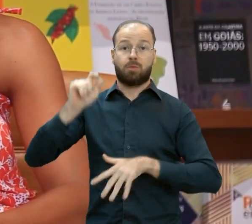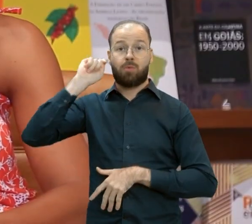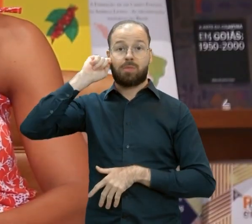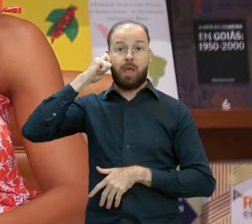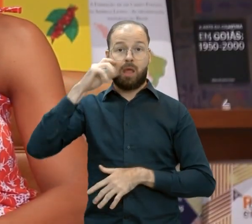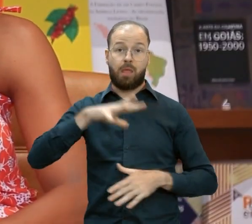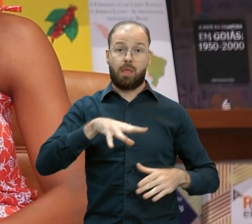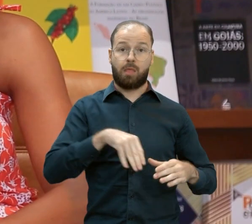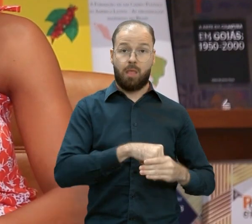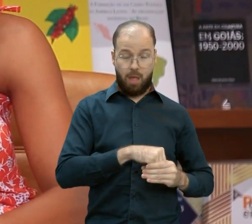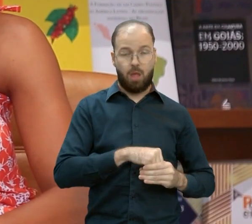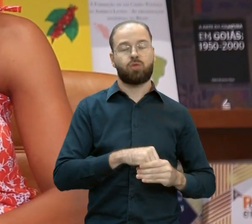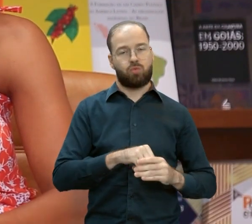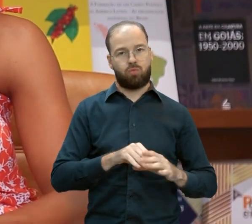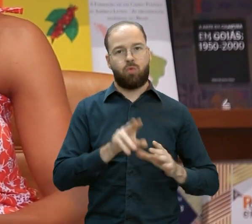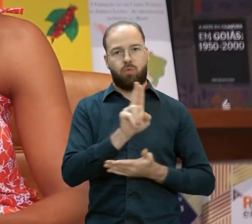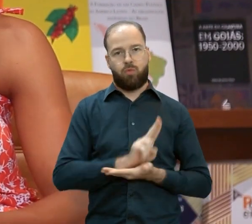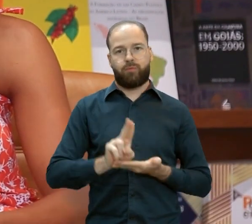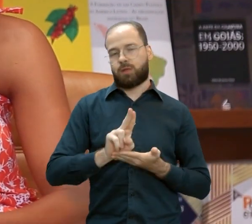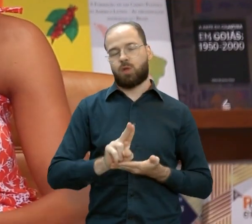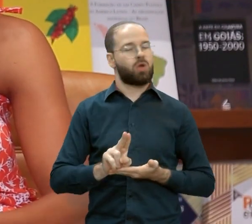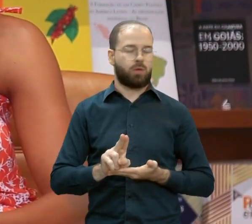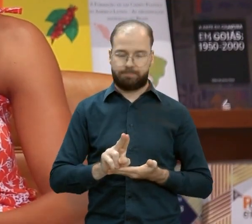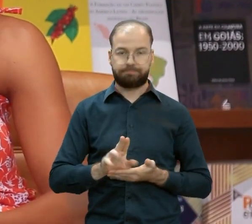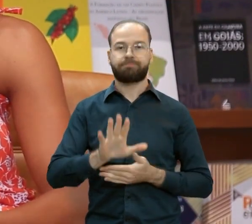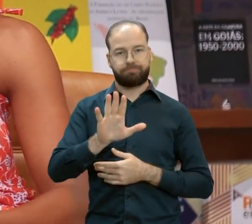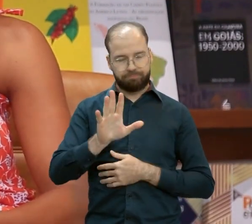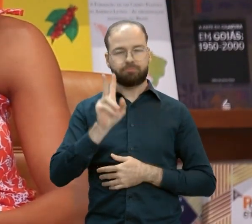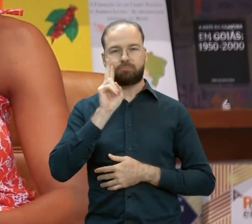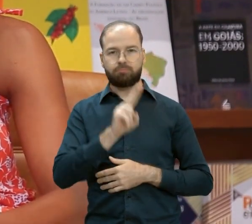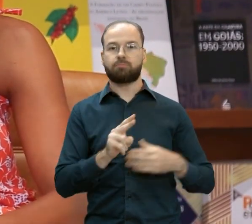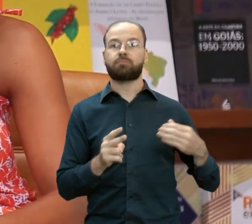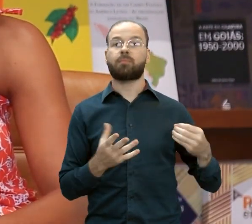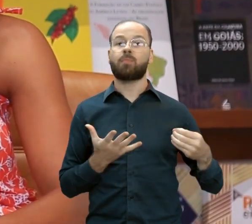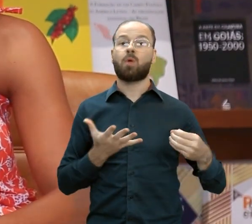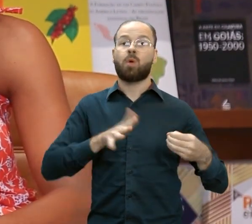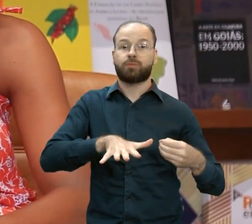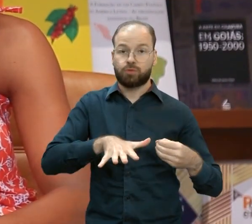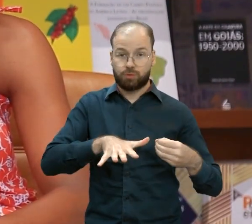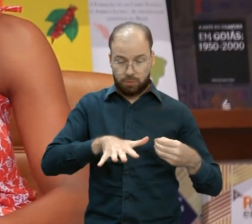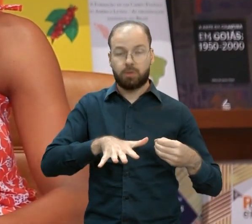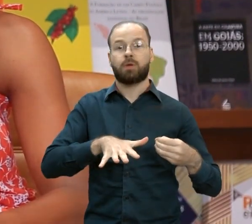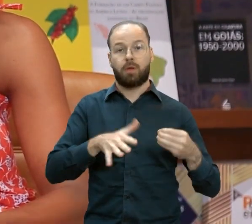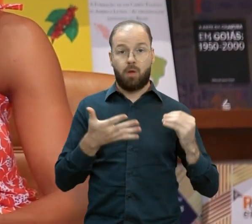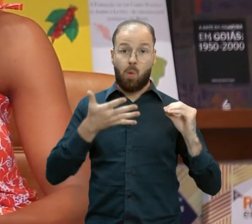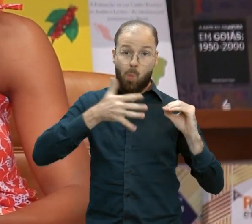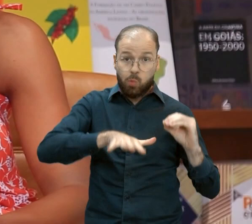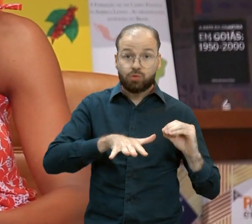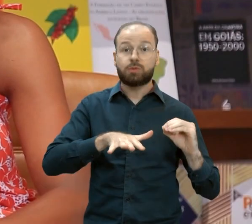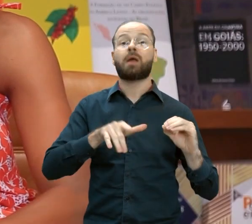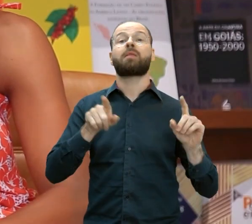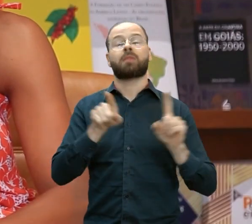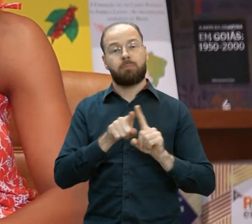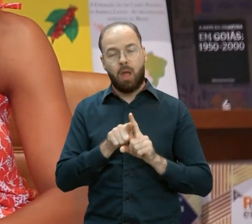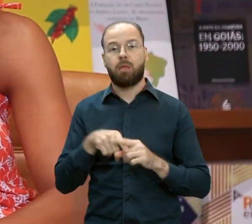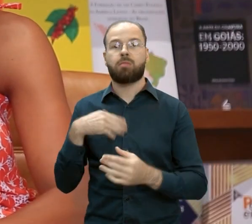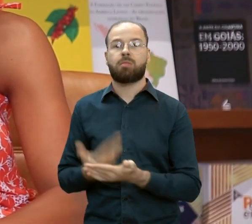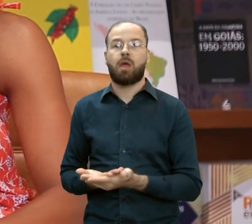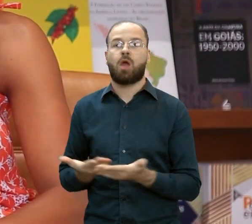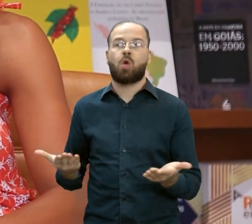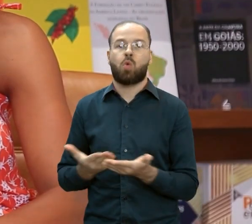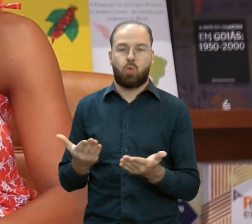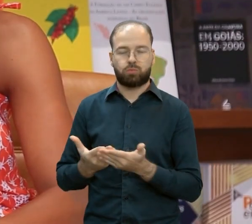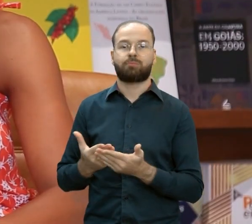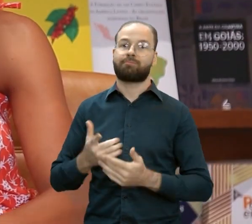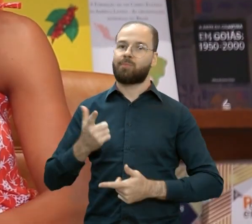desde a época do UFG Inclui até hoje, a gente viu muitos avanços. Eu vejo a universidade hoje com uma outra cara,